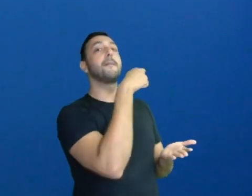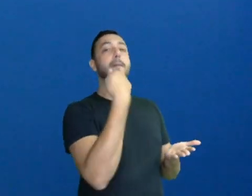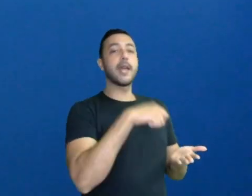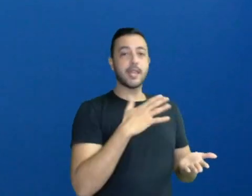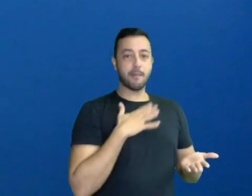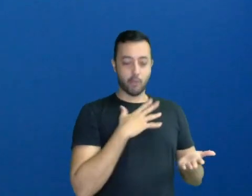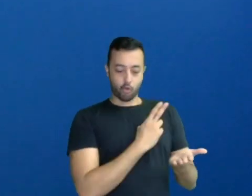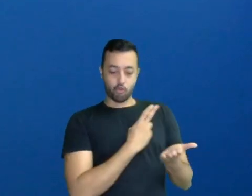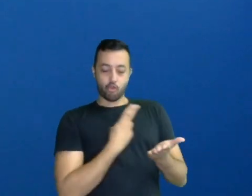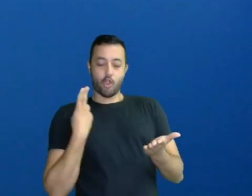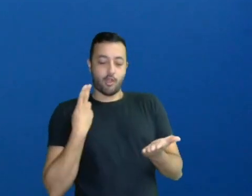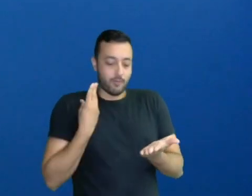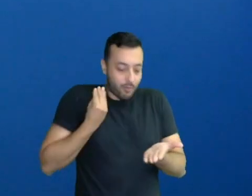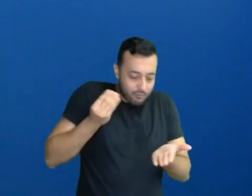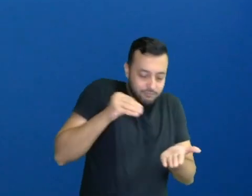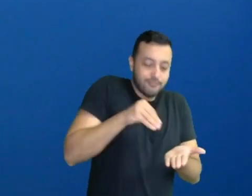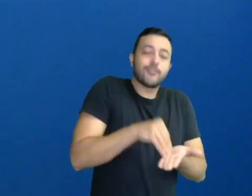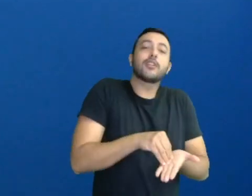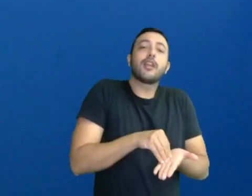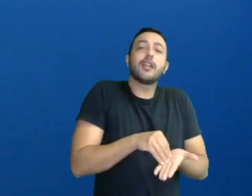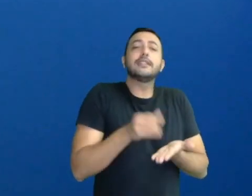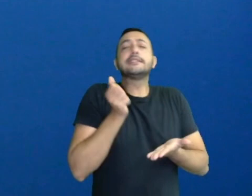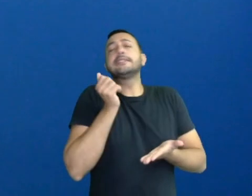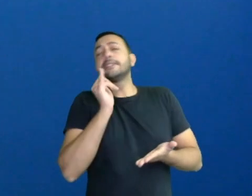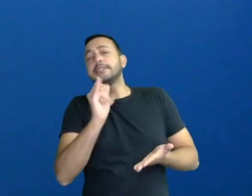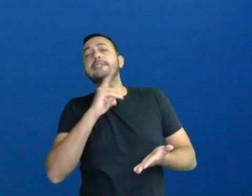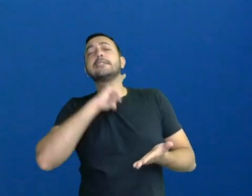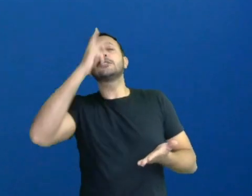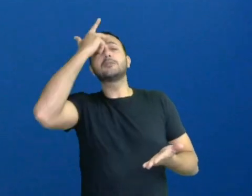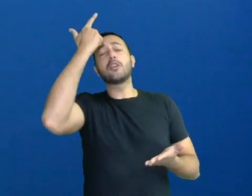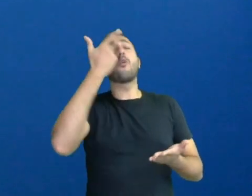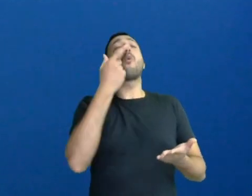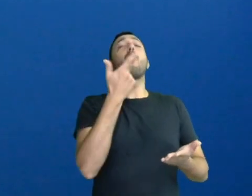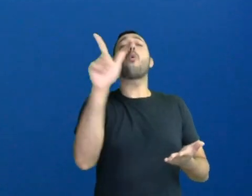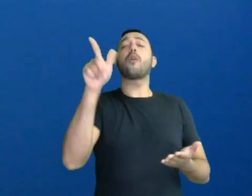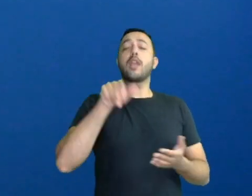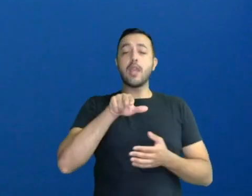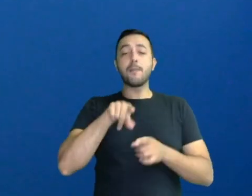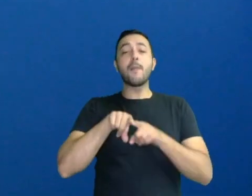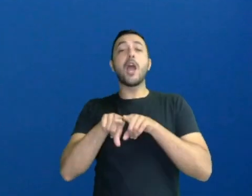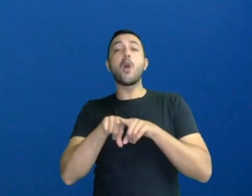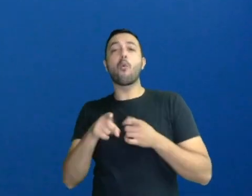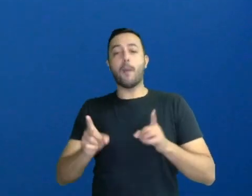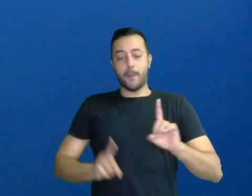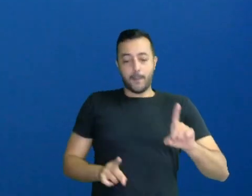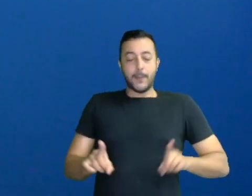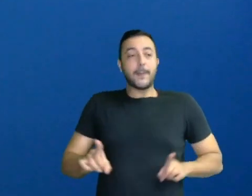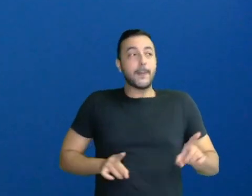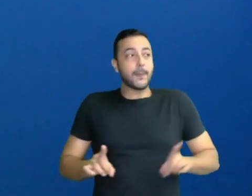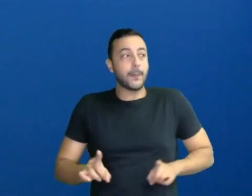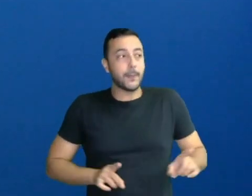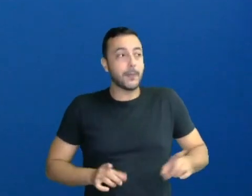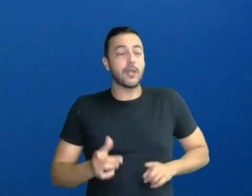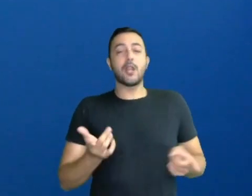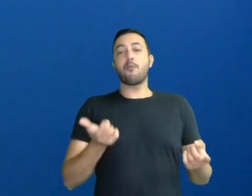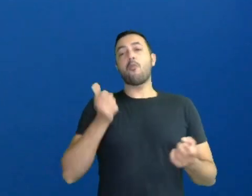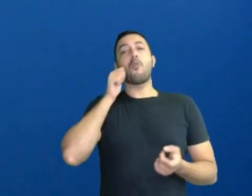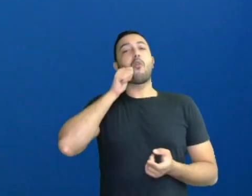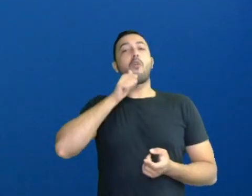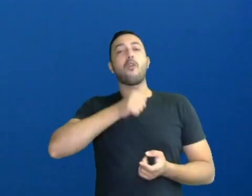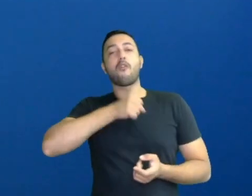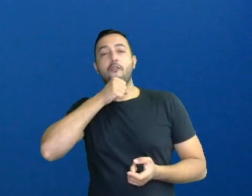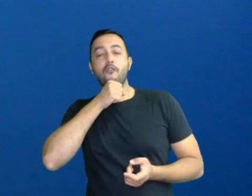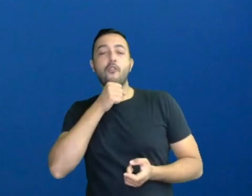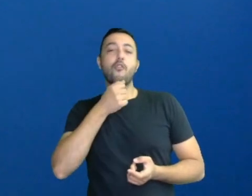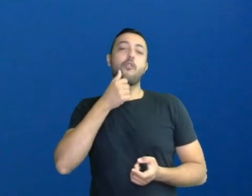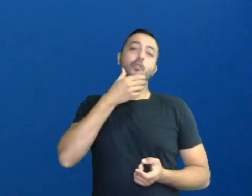me identificar o que você tiver em outras pessoas na minha casa com irmãos primos né avô